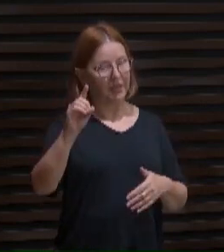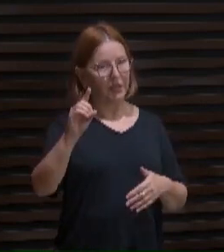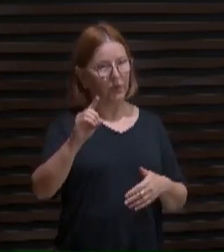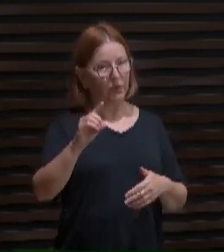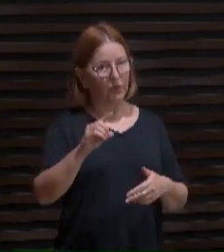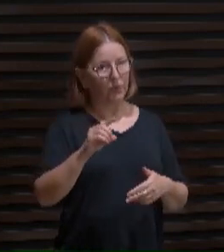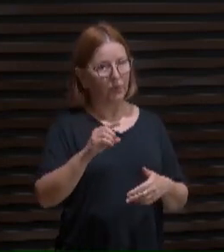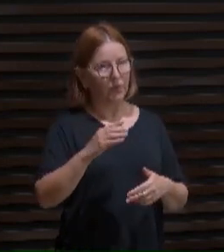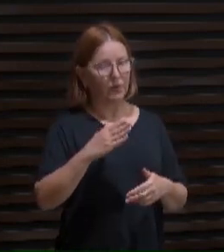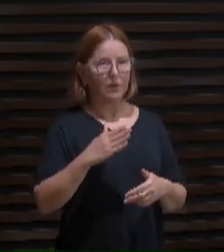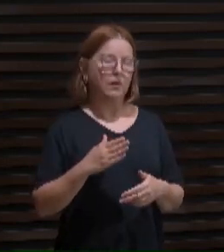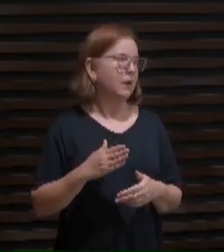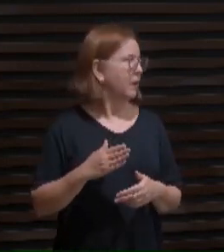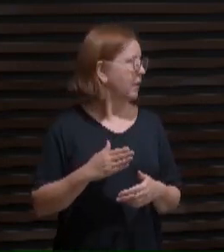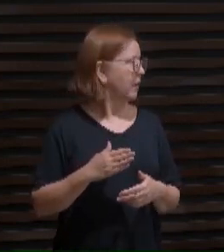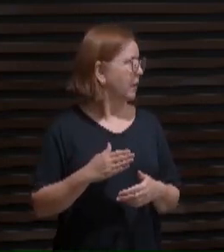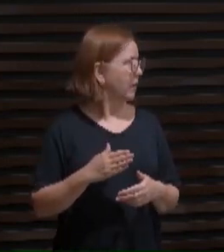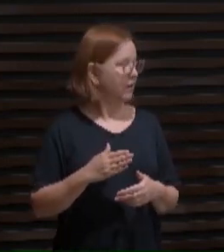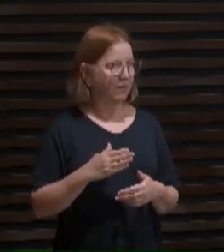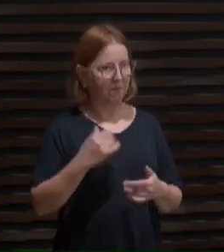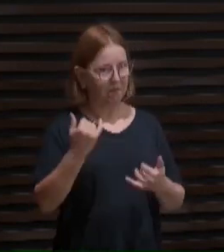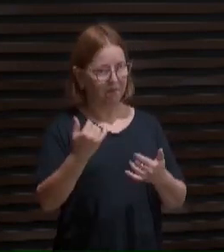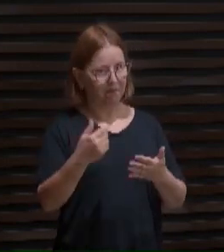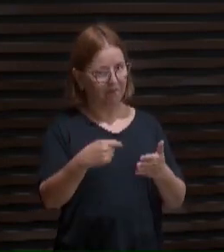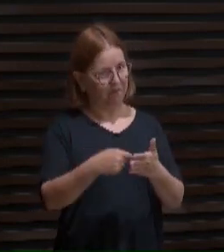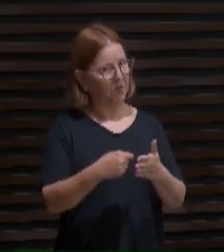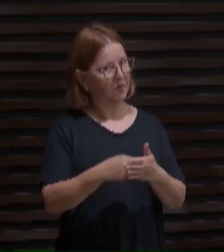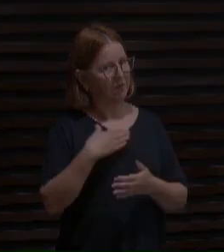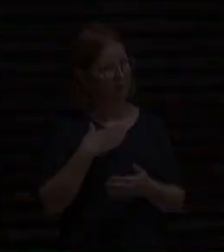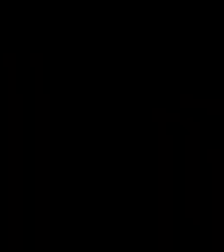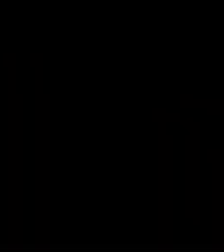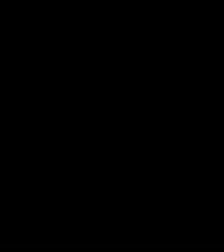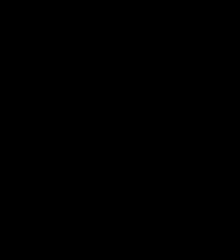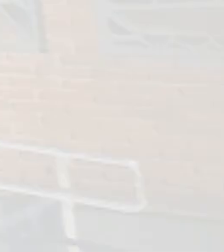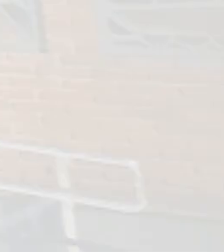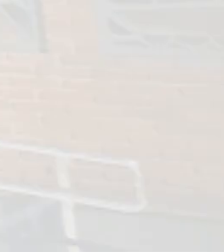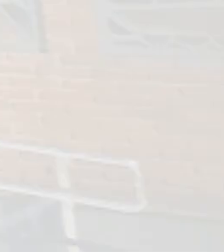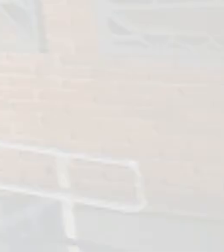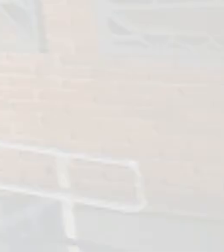eu não quero que cair nessa esparrela. Ok?